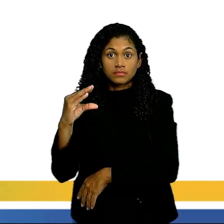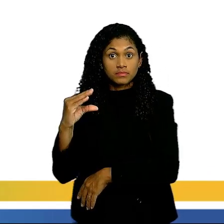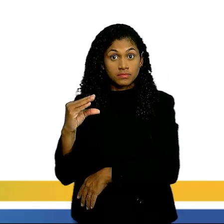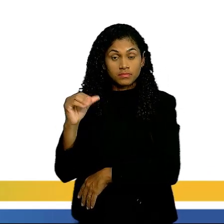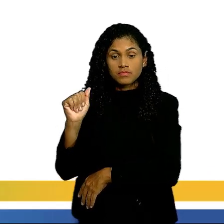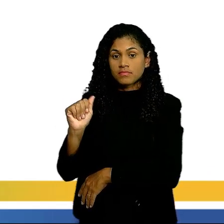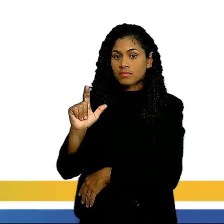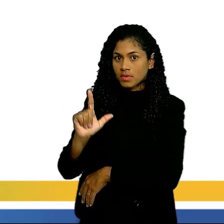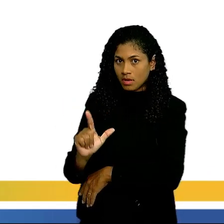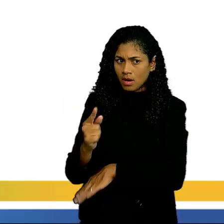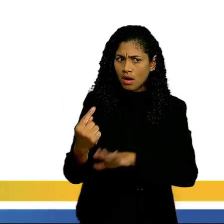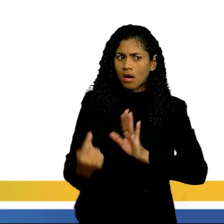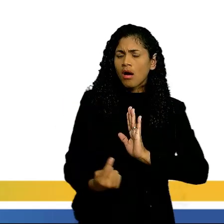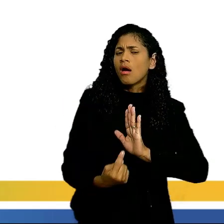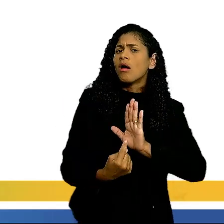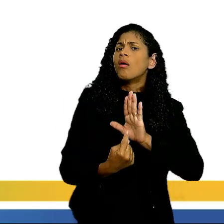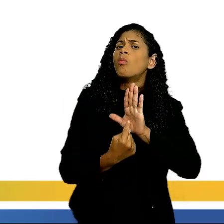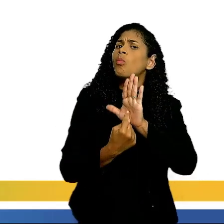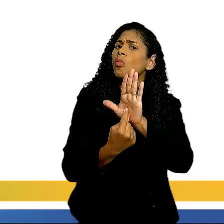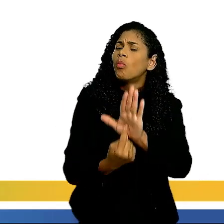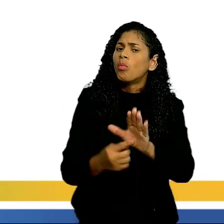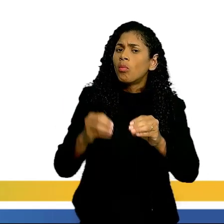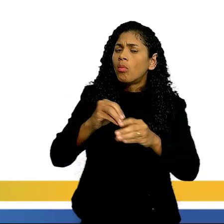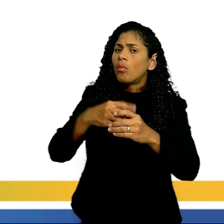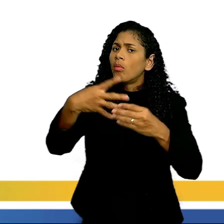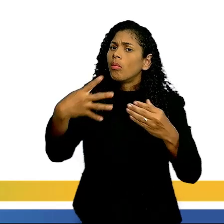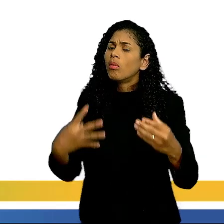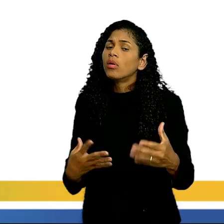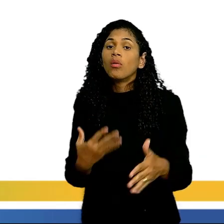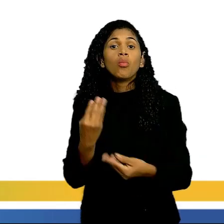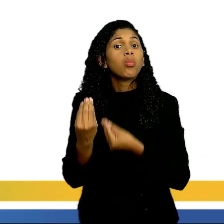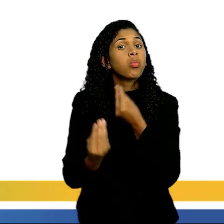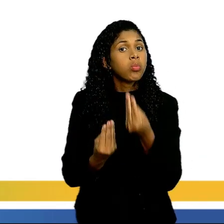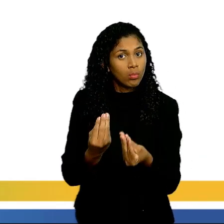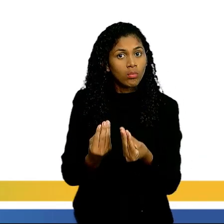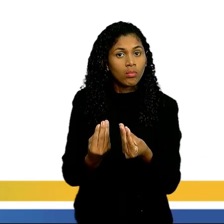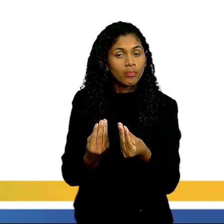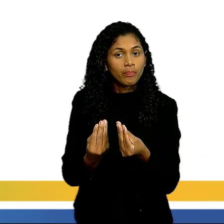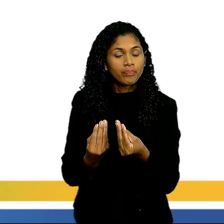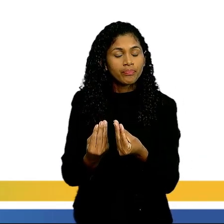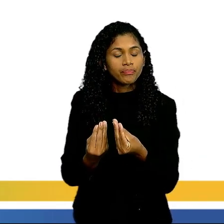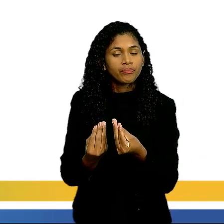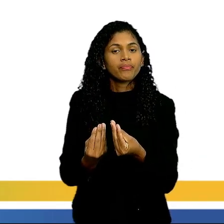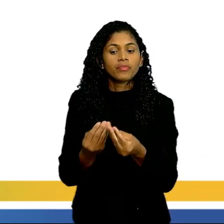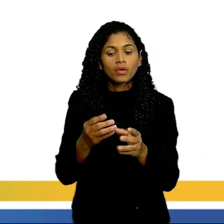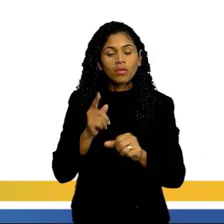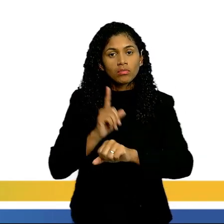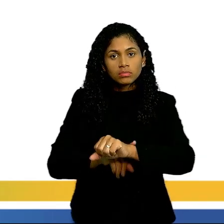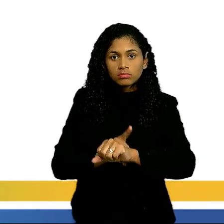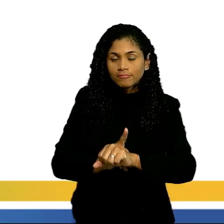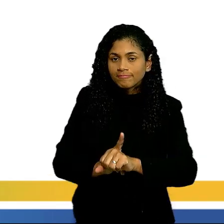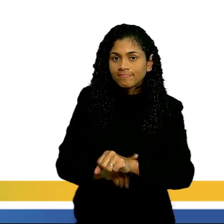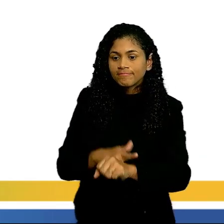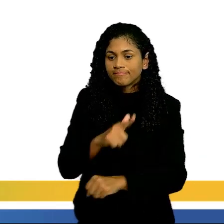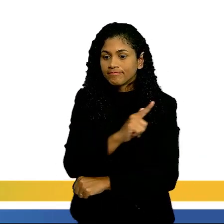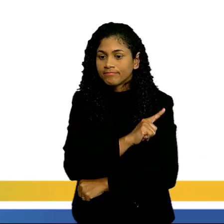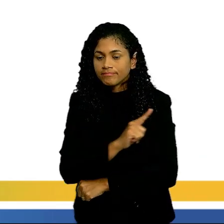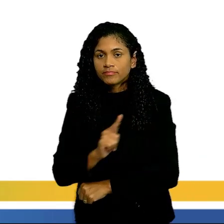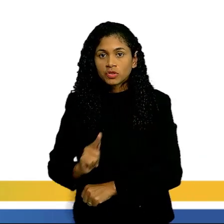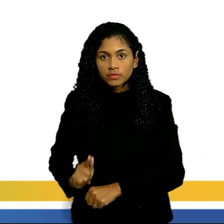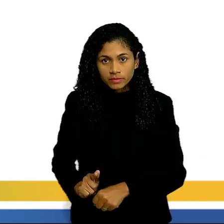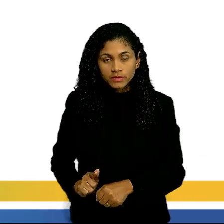né? Então, ele está se referindo a esse momento do governo Vargas, em que ele deu as bases para